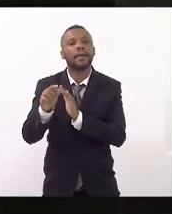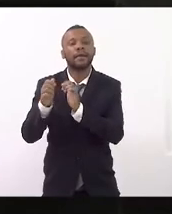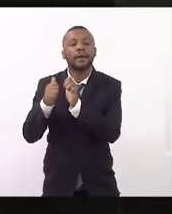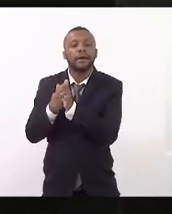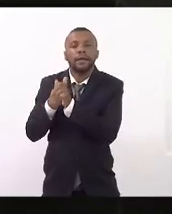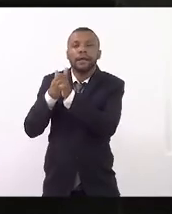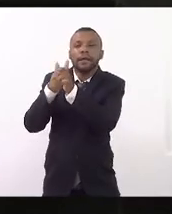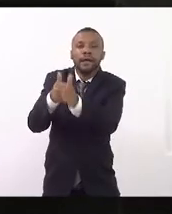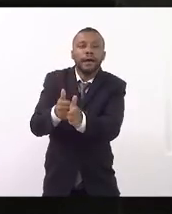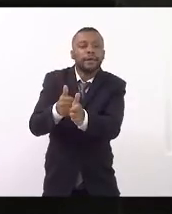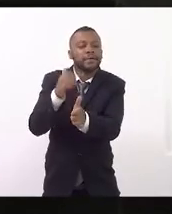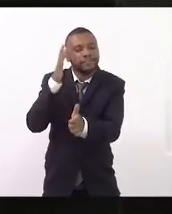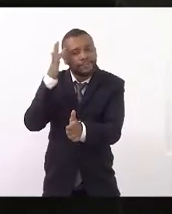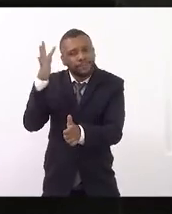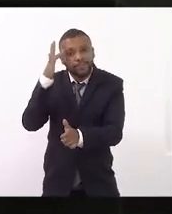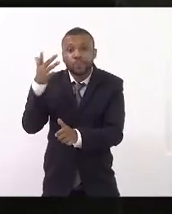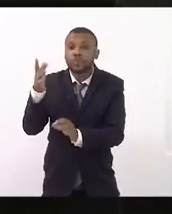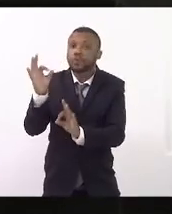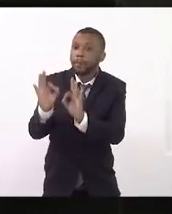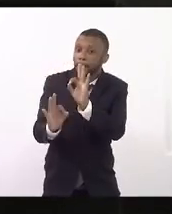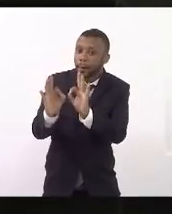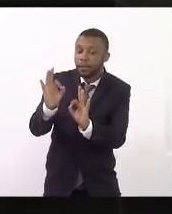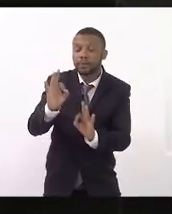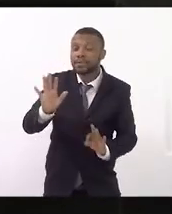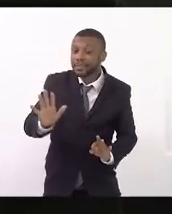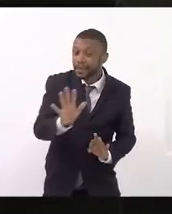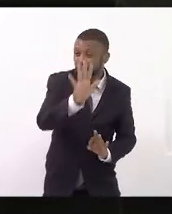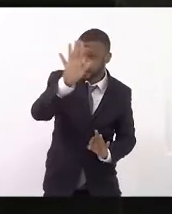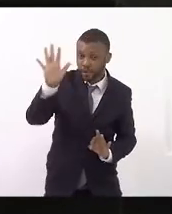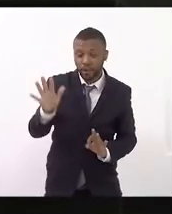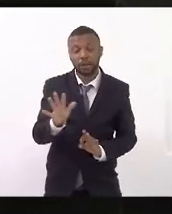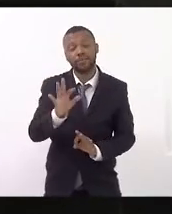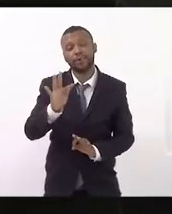segue a linha do Plano Nacional de Fertilizantes